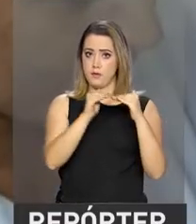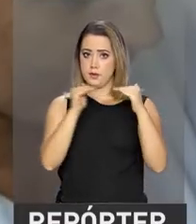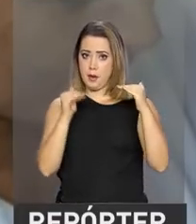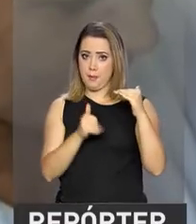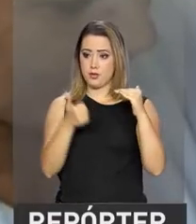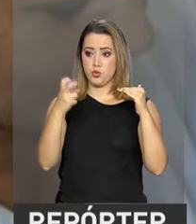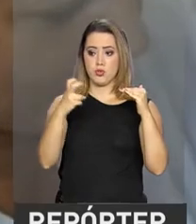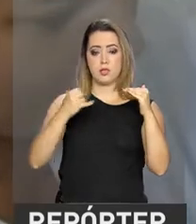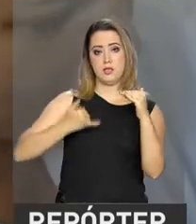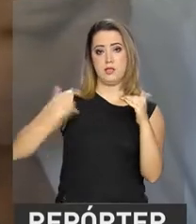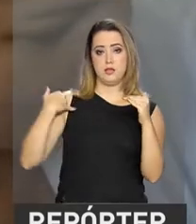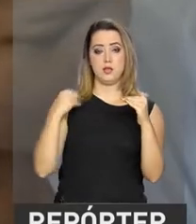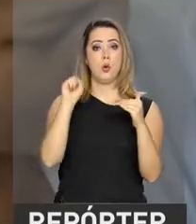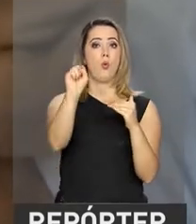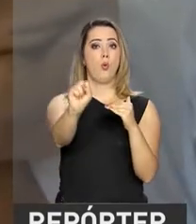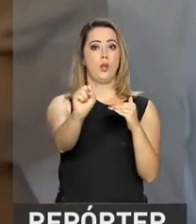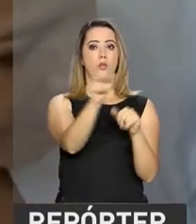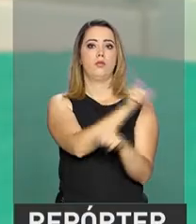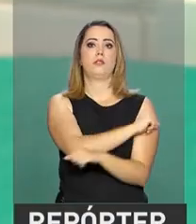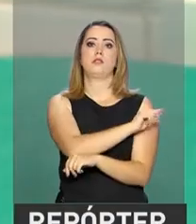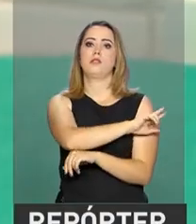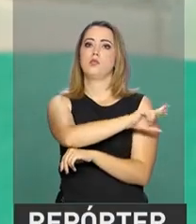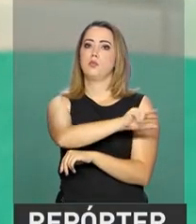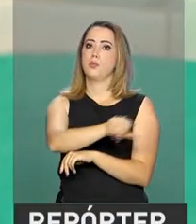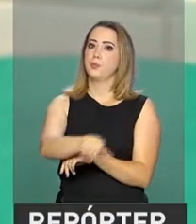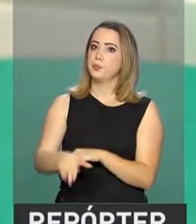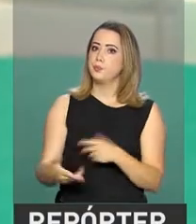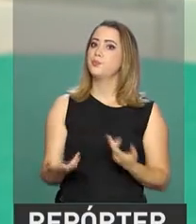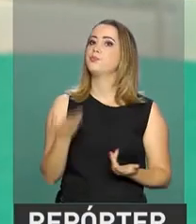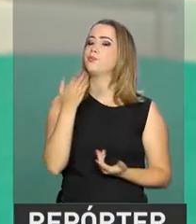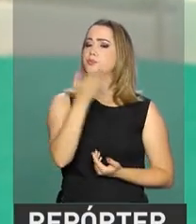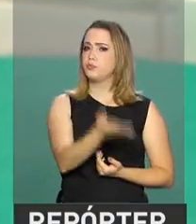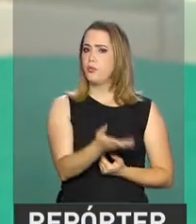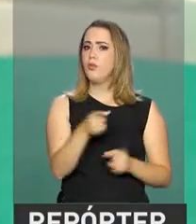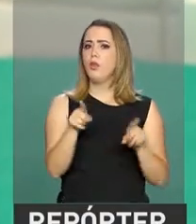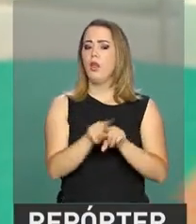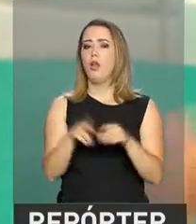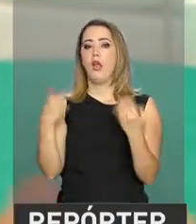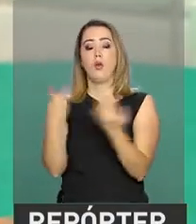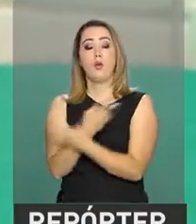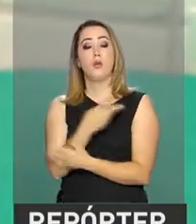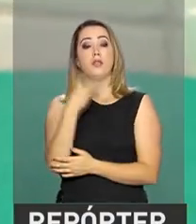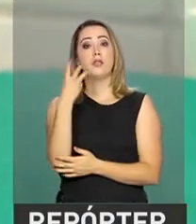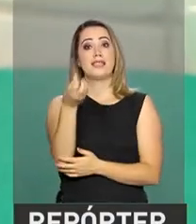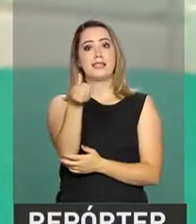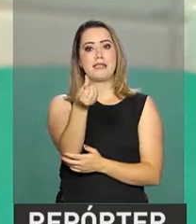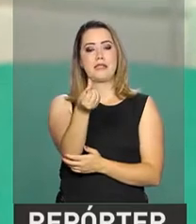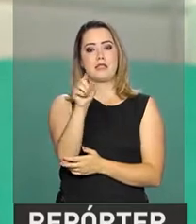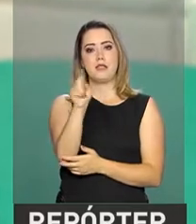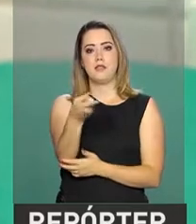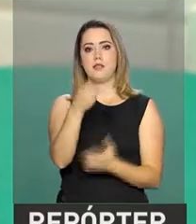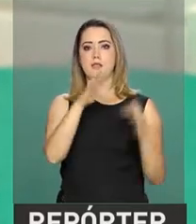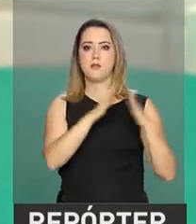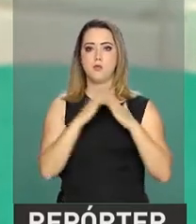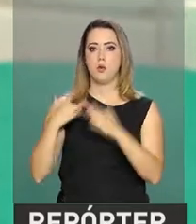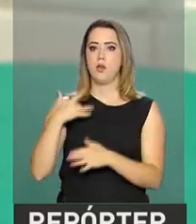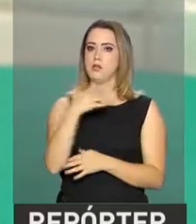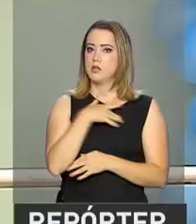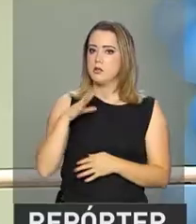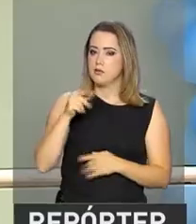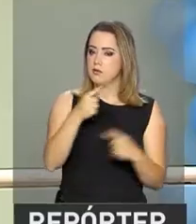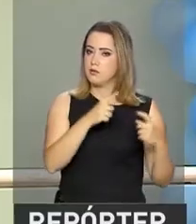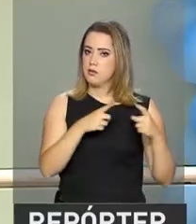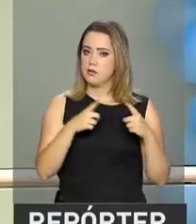de 15 anos são oito tipos a imunização será feita em 36 mil postos de saúde de todo o país